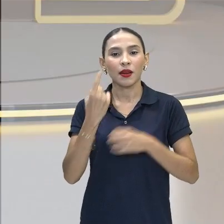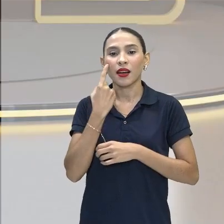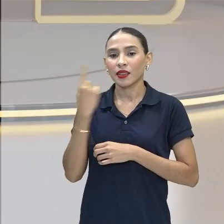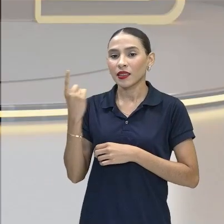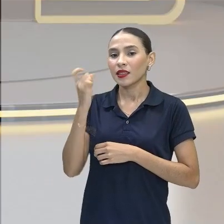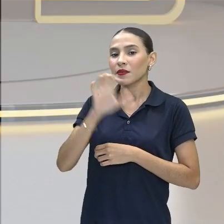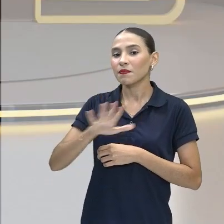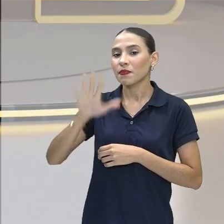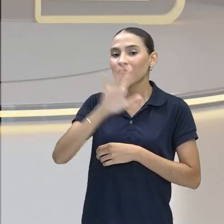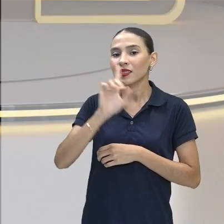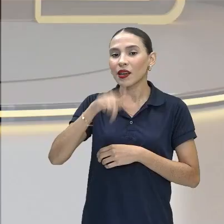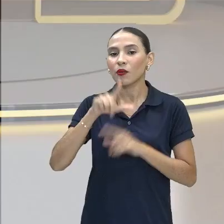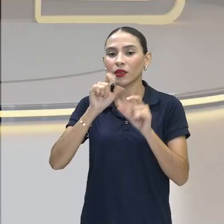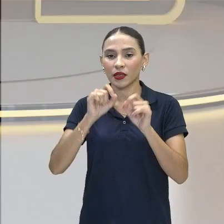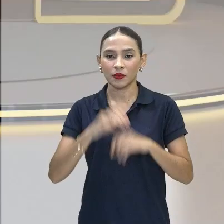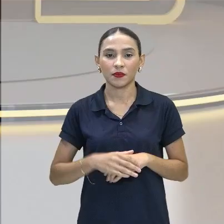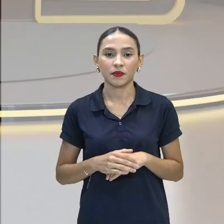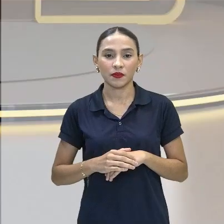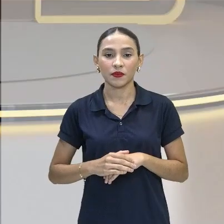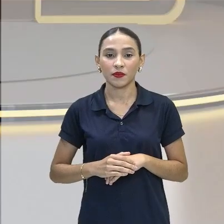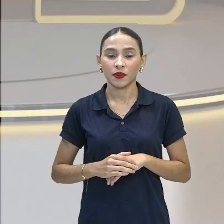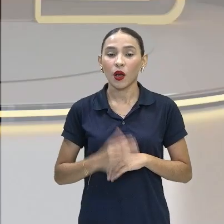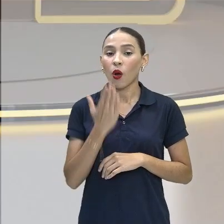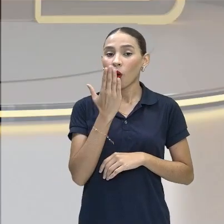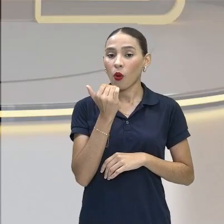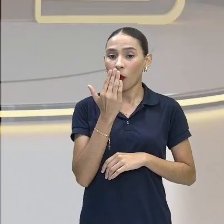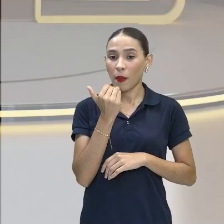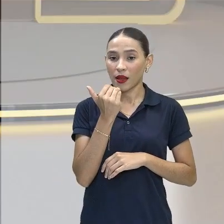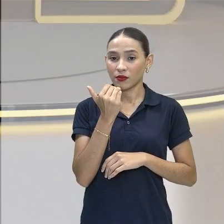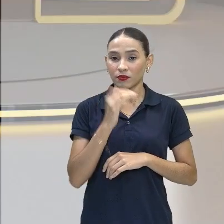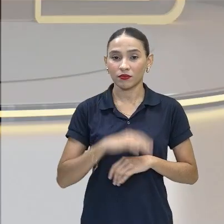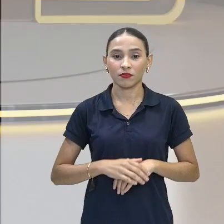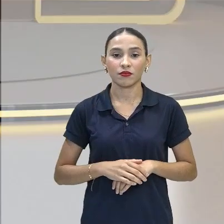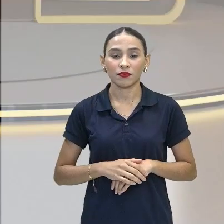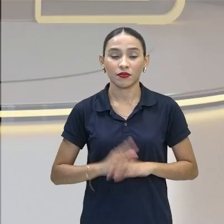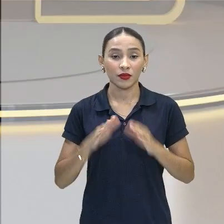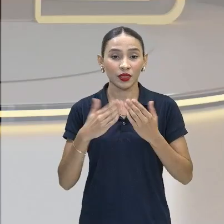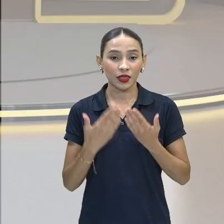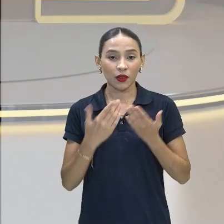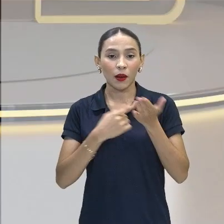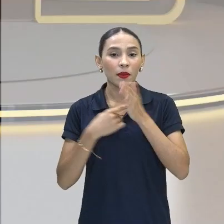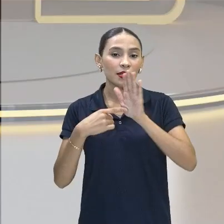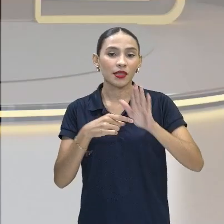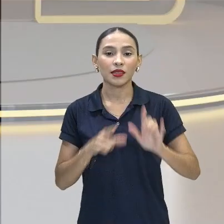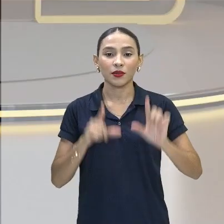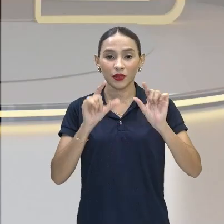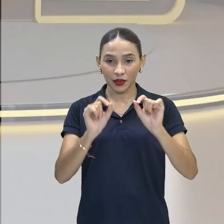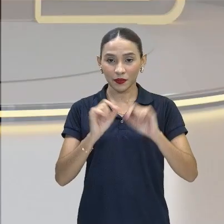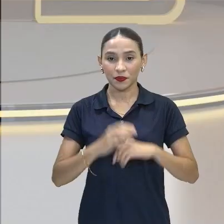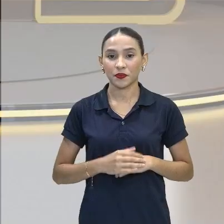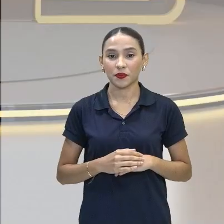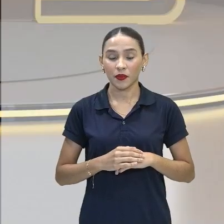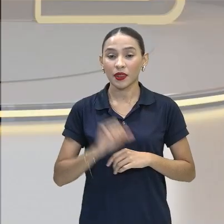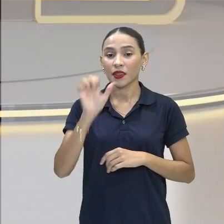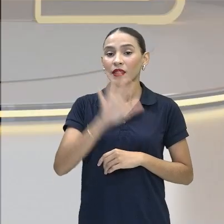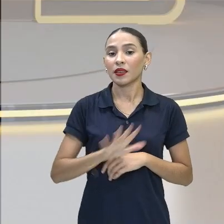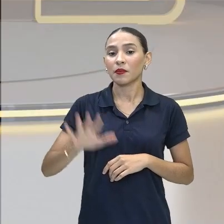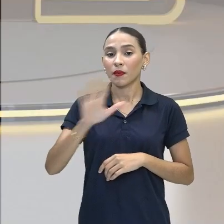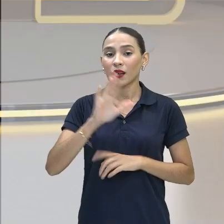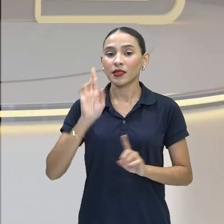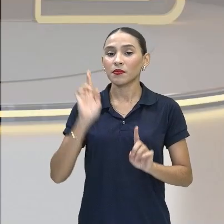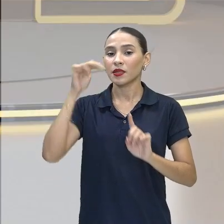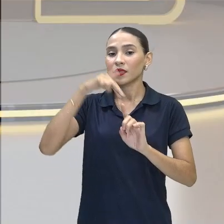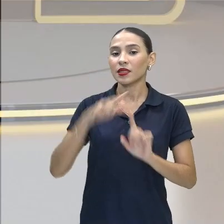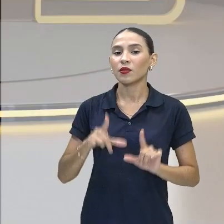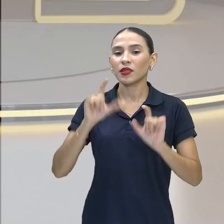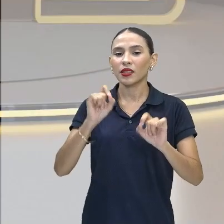é justamente a questão do comer. Exatamente. Então ele traz para essa imagem, mas como